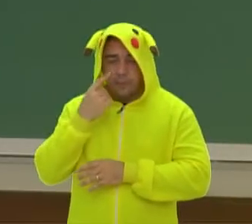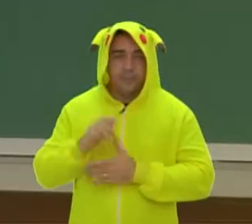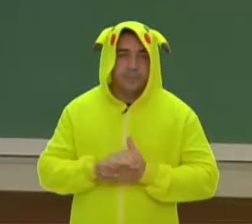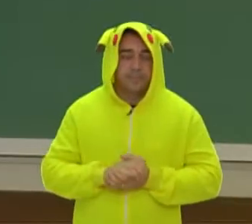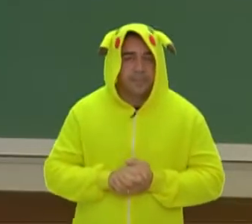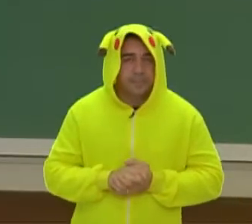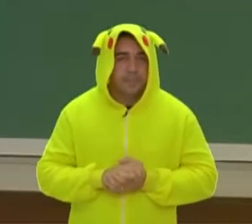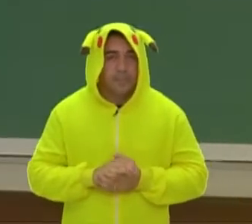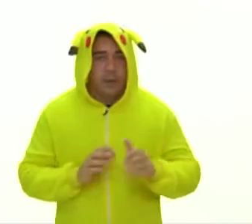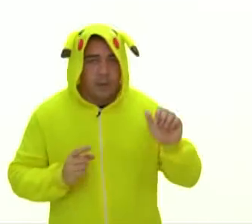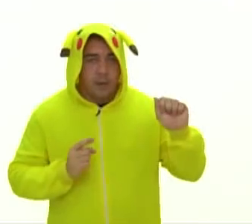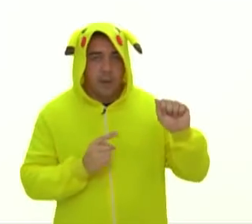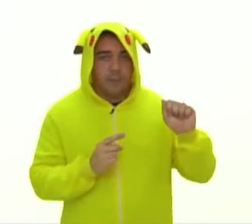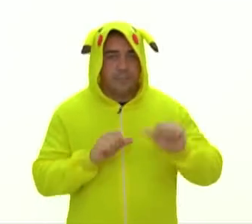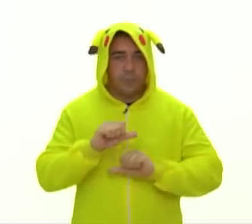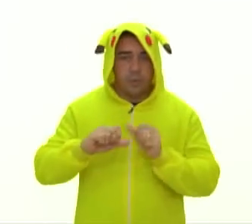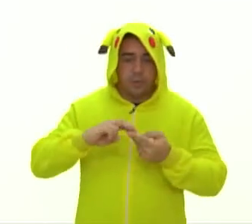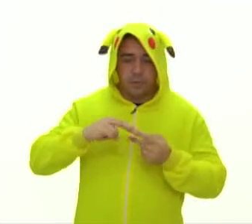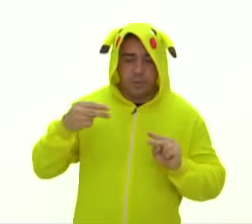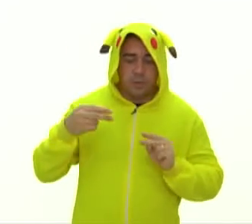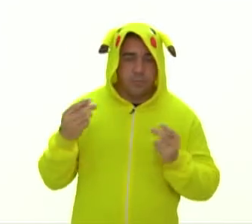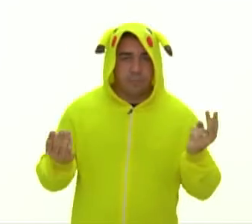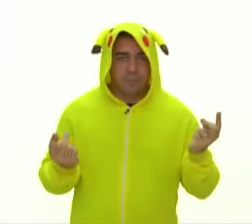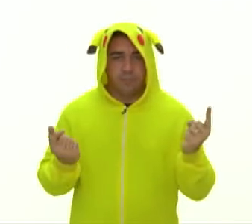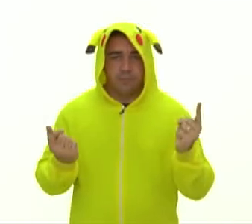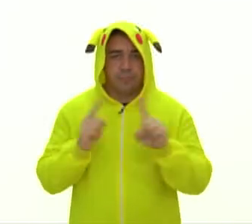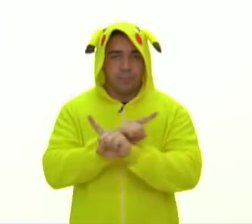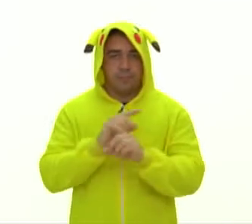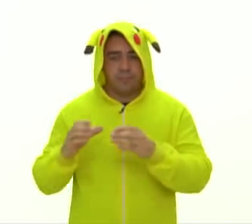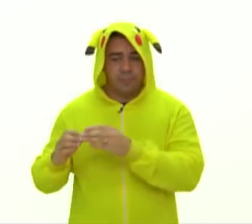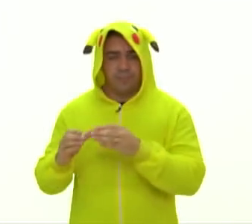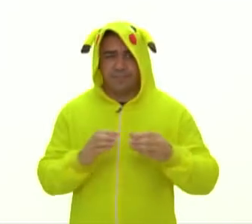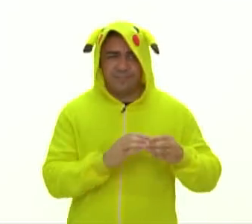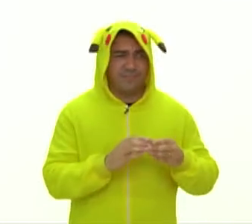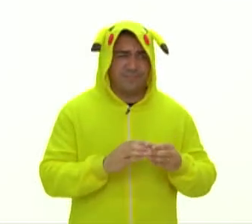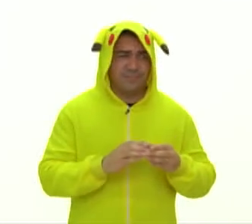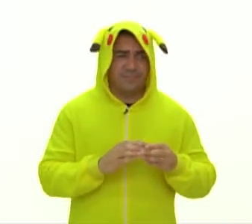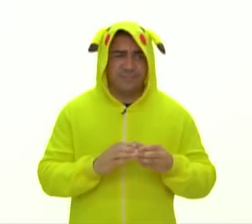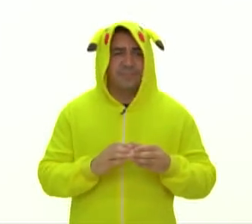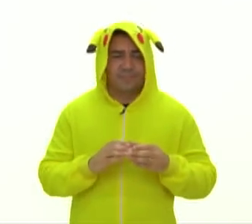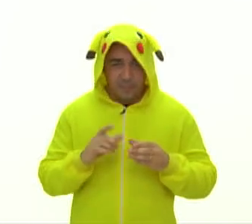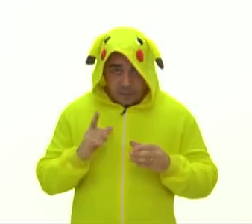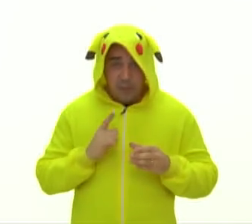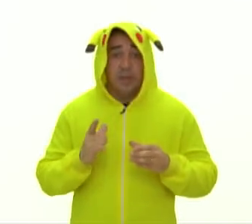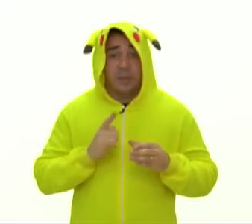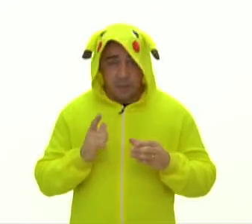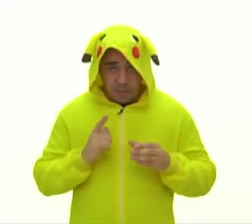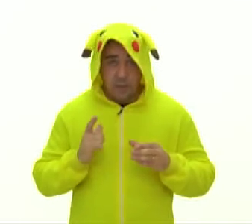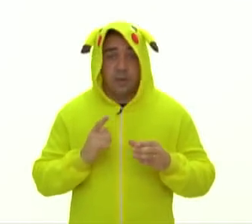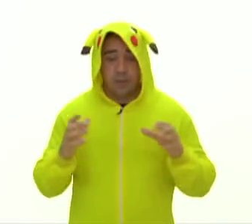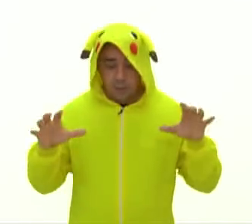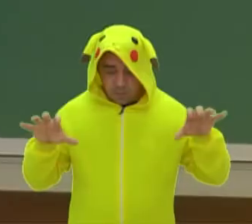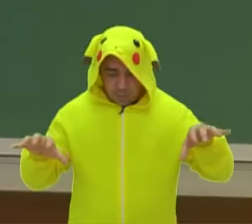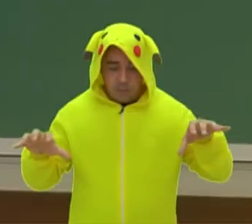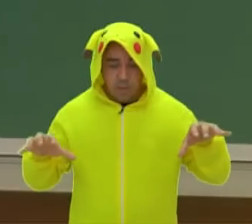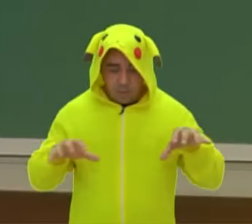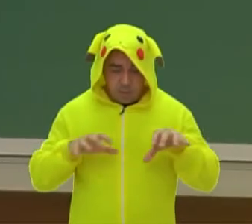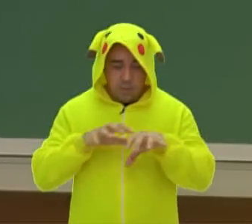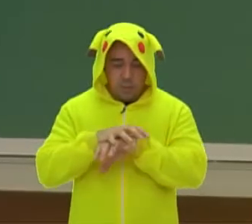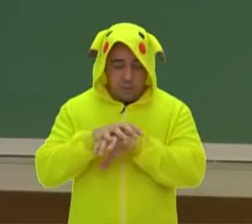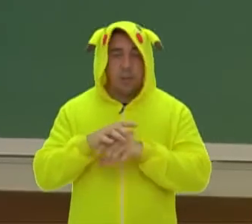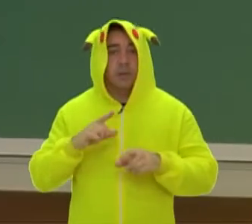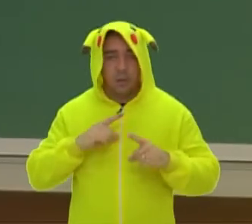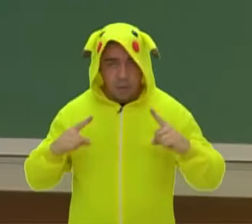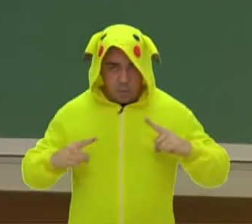A. Troca de material genético entre populações. Se está havendo troca de material genético entre populações, é porque está havendo